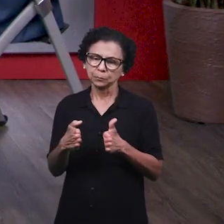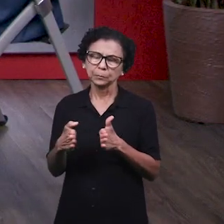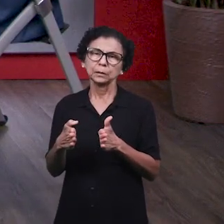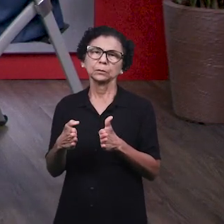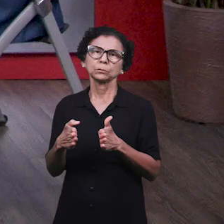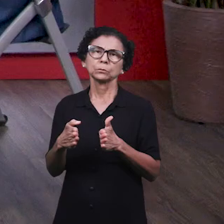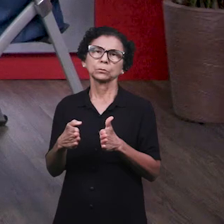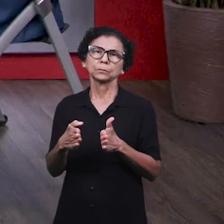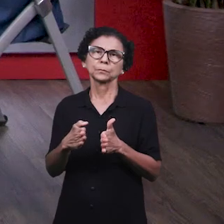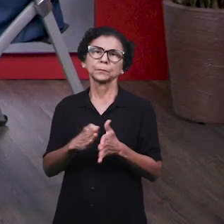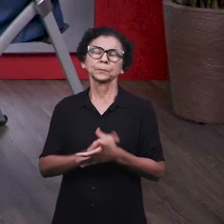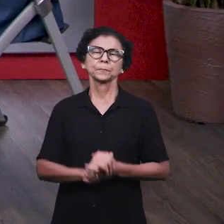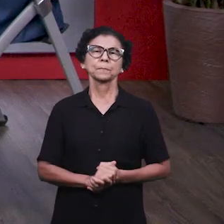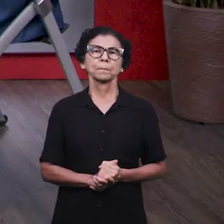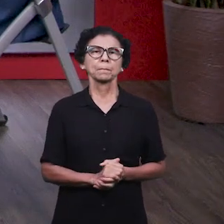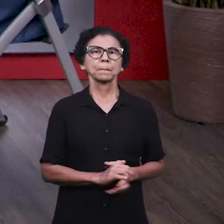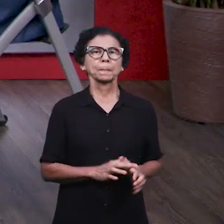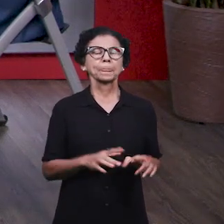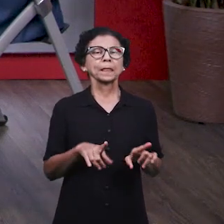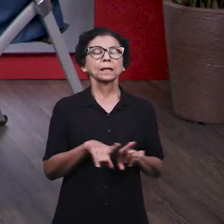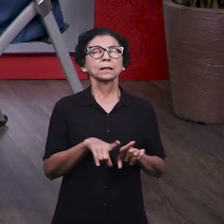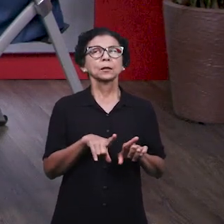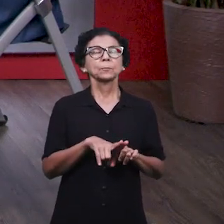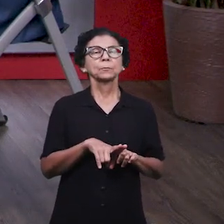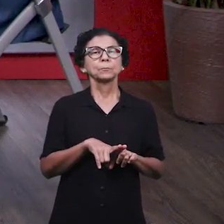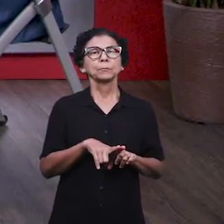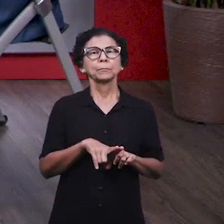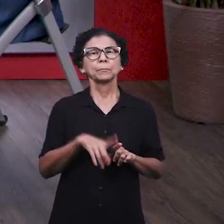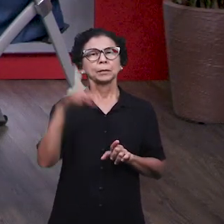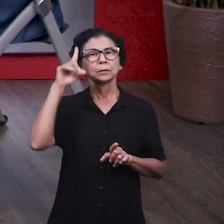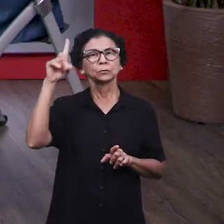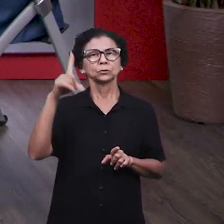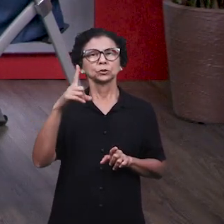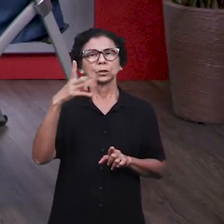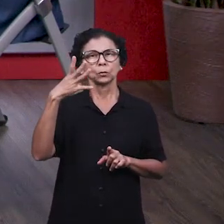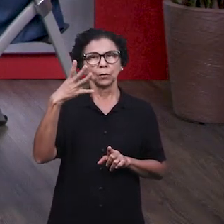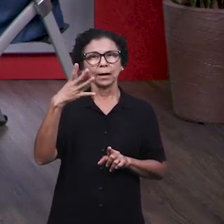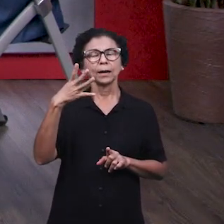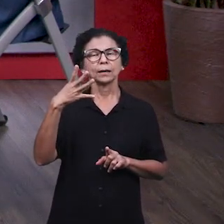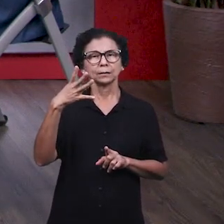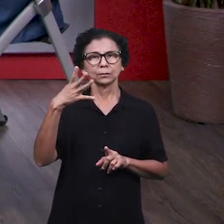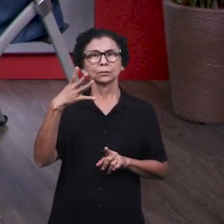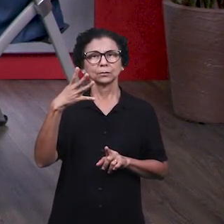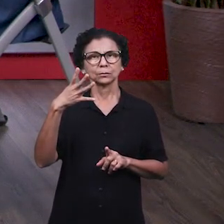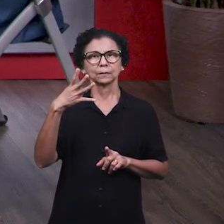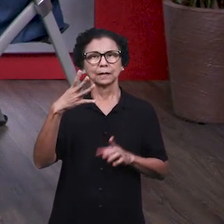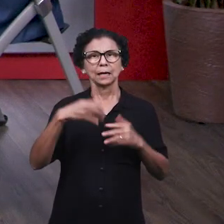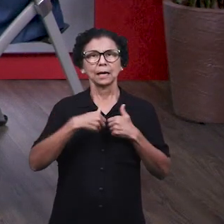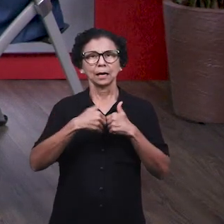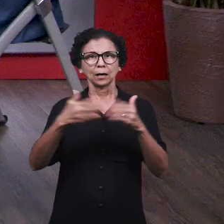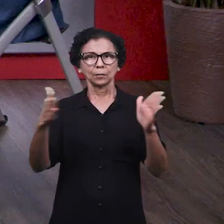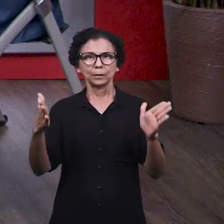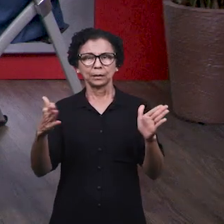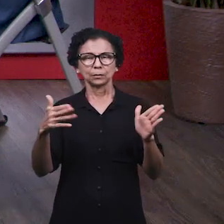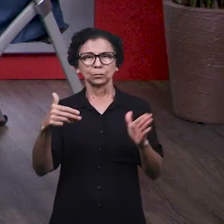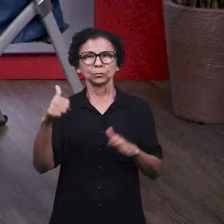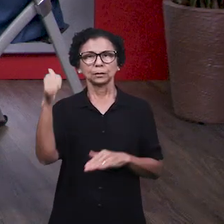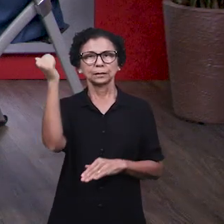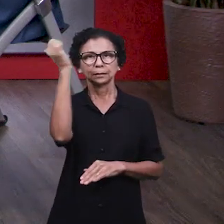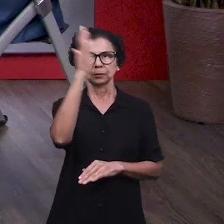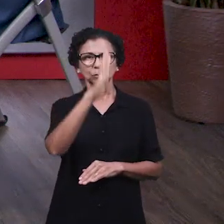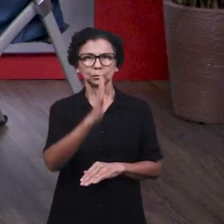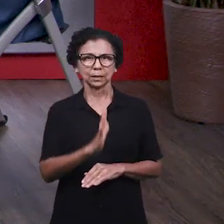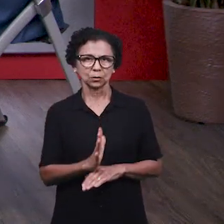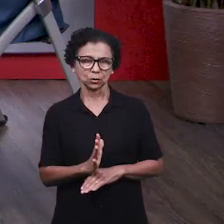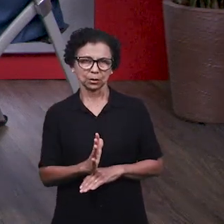você ter ideia, agora dia 4, que nós fizemos a abertura nacional da Justiça pela Paz em